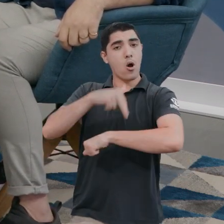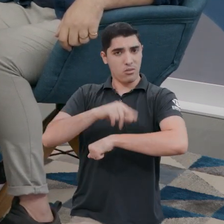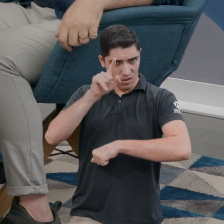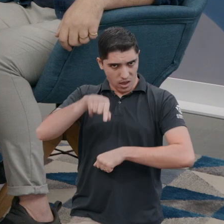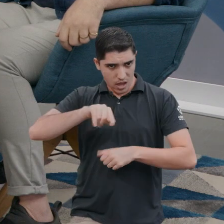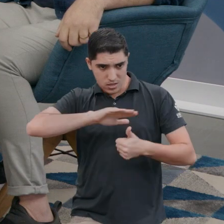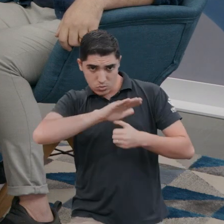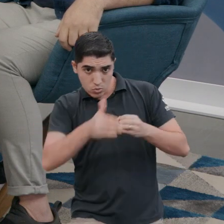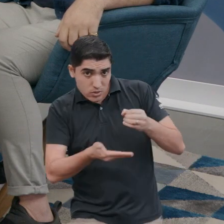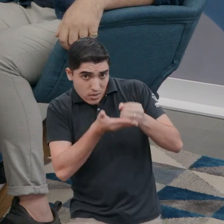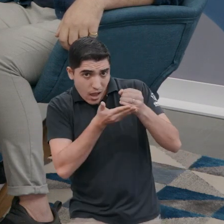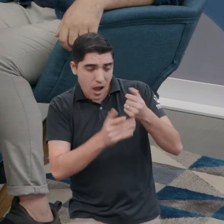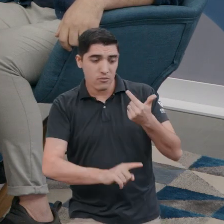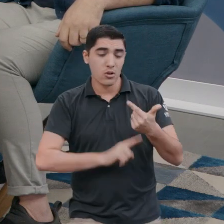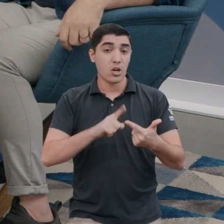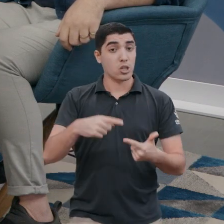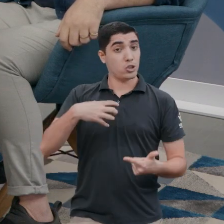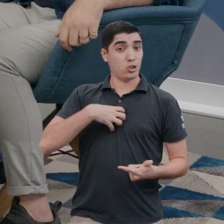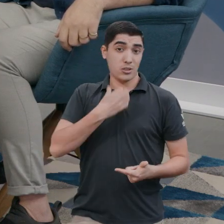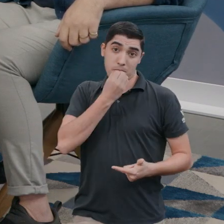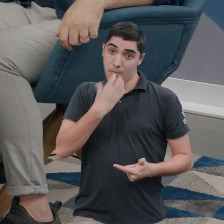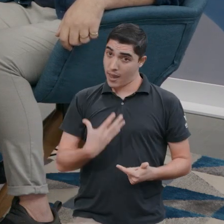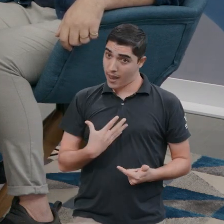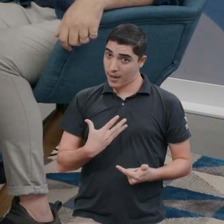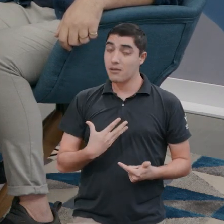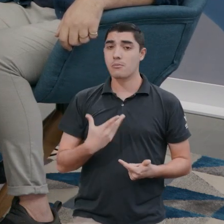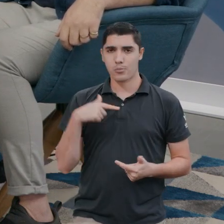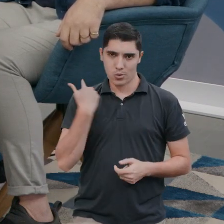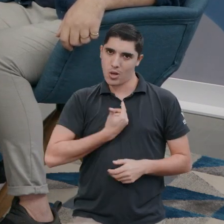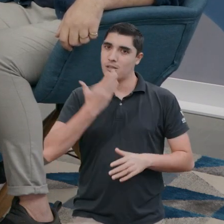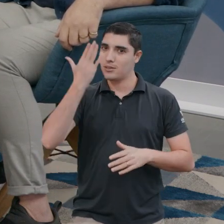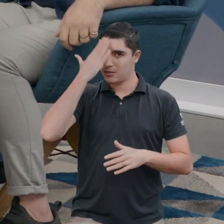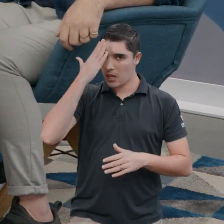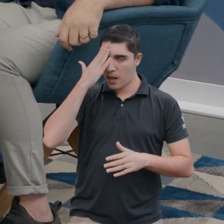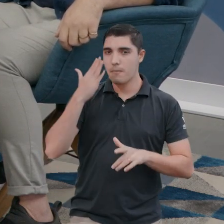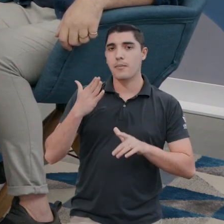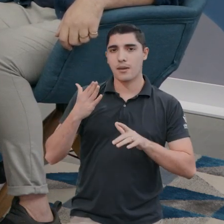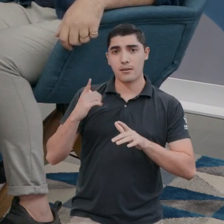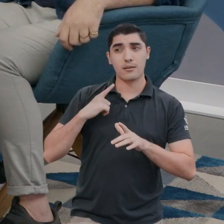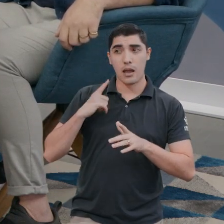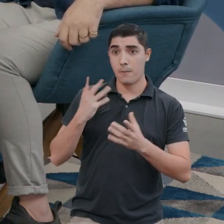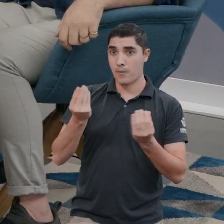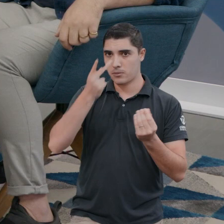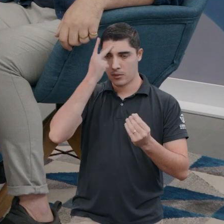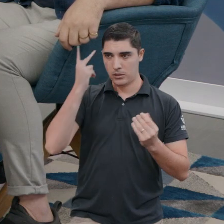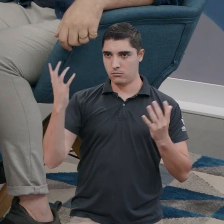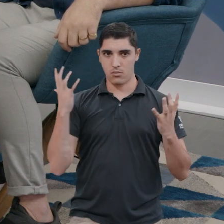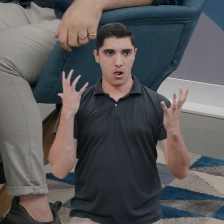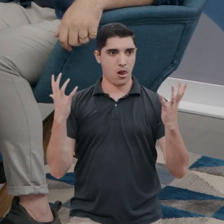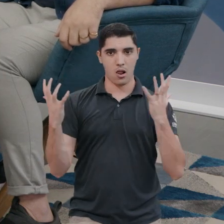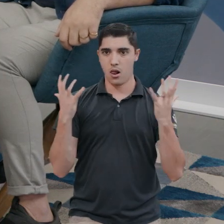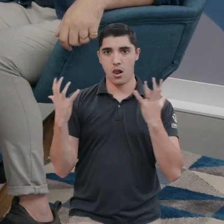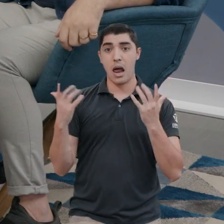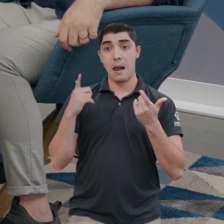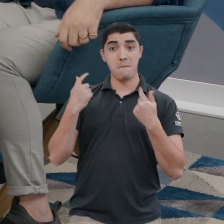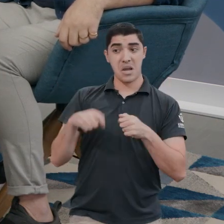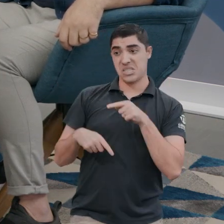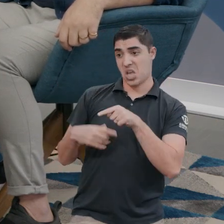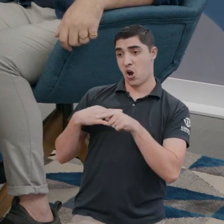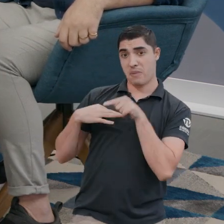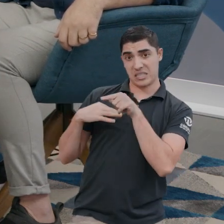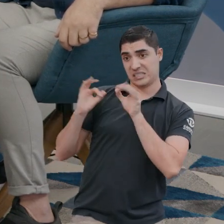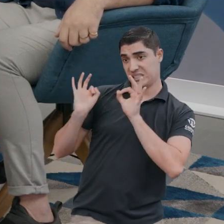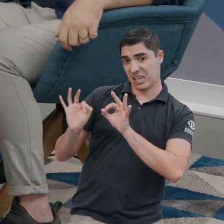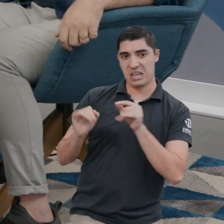sustentável? É se sentir bem também? Que a gente sabe que tem também muita pressão em cima disso, principalmente das mulheres,